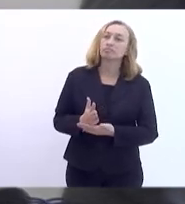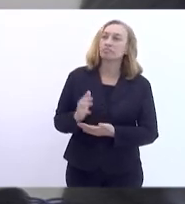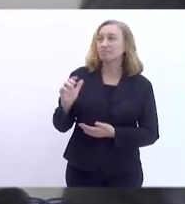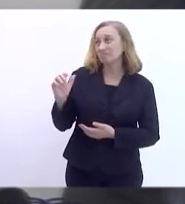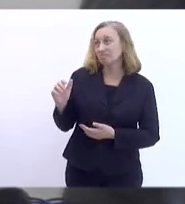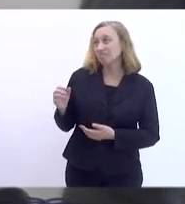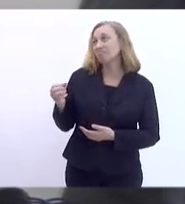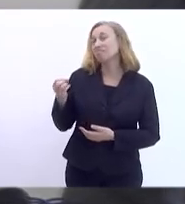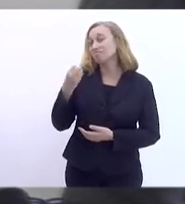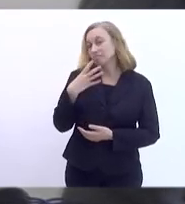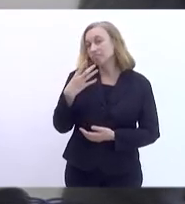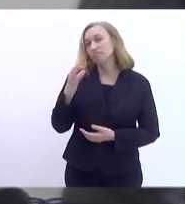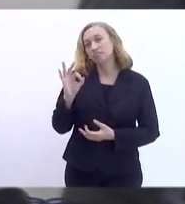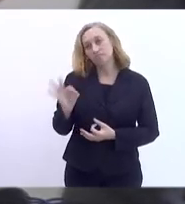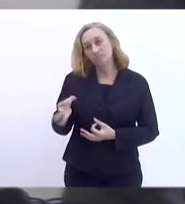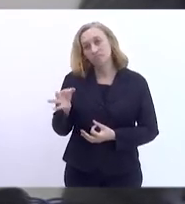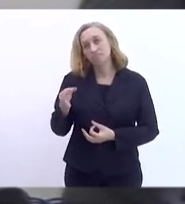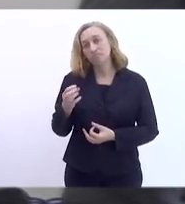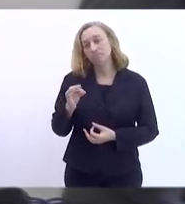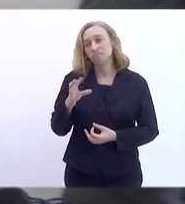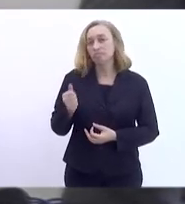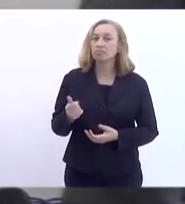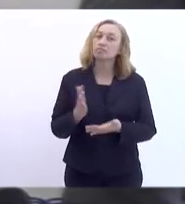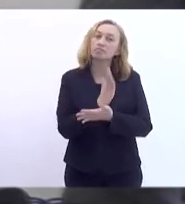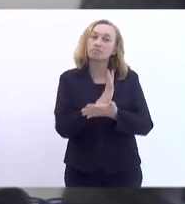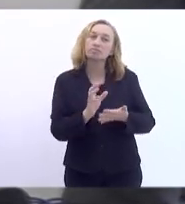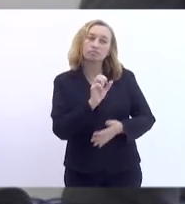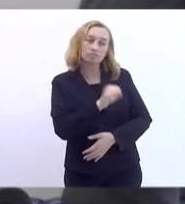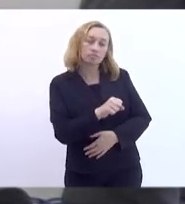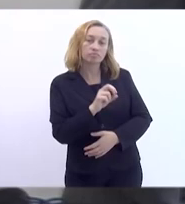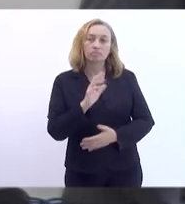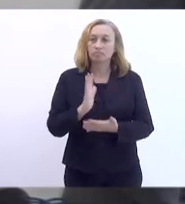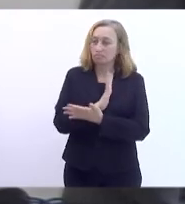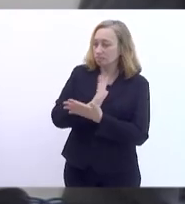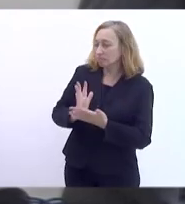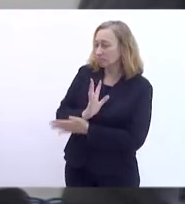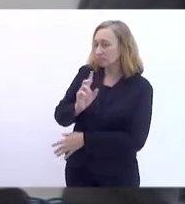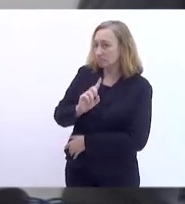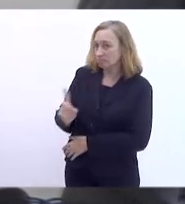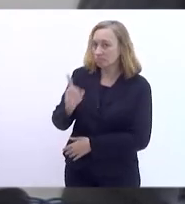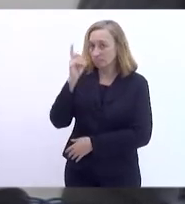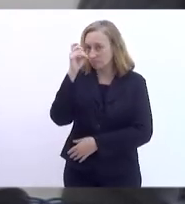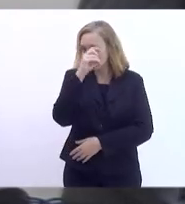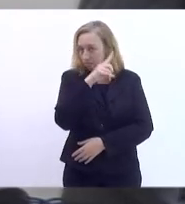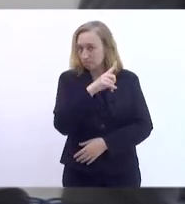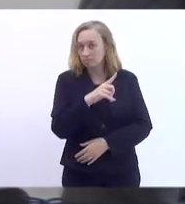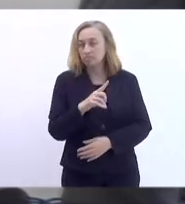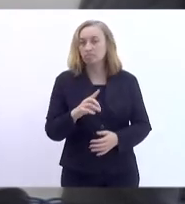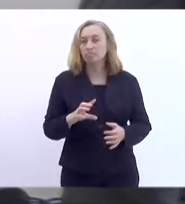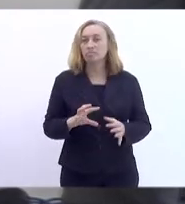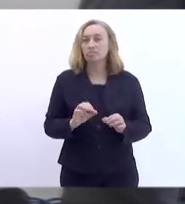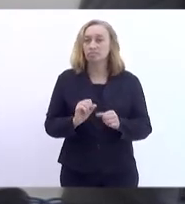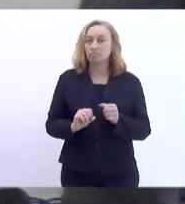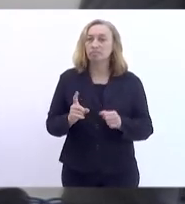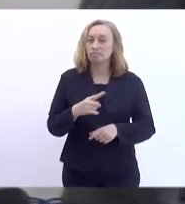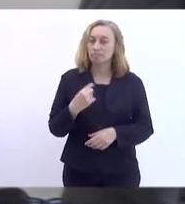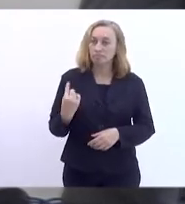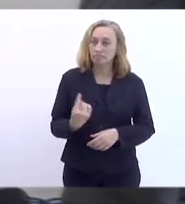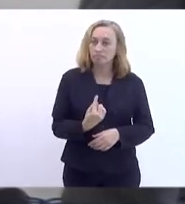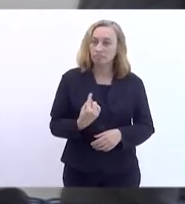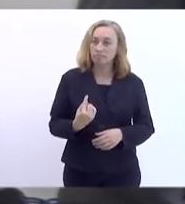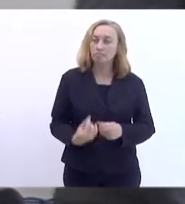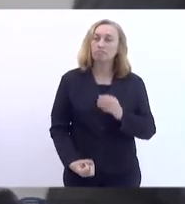o que bom que deu tudo certo é às vezes sim às vezes não há a dificuldade permitir que nós sejamos